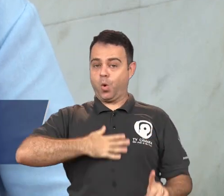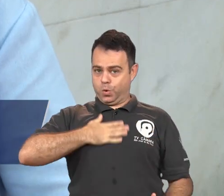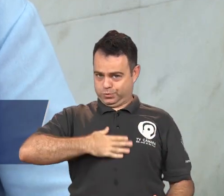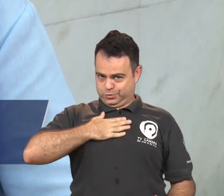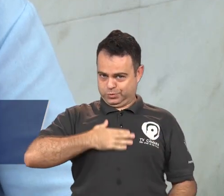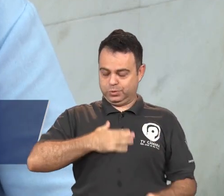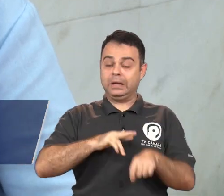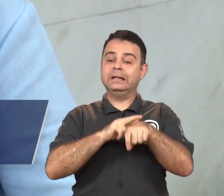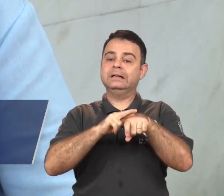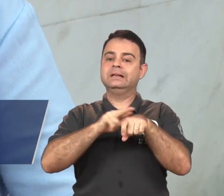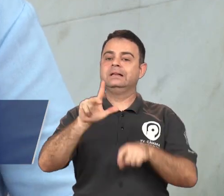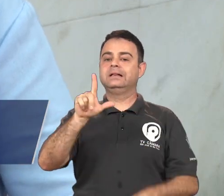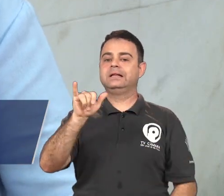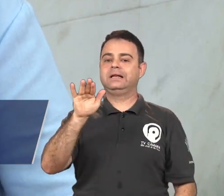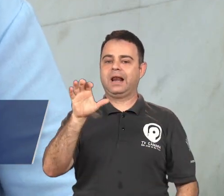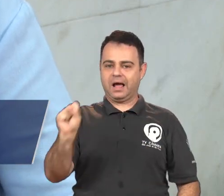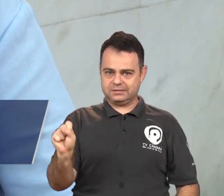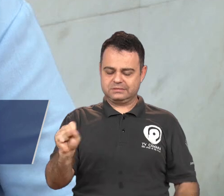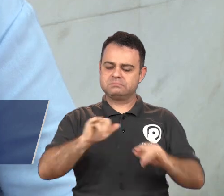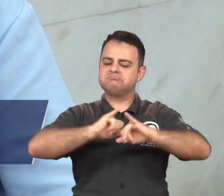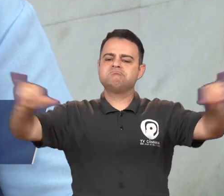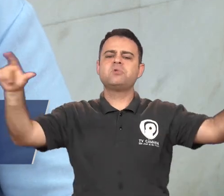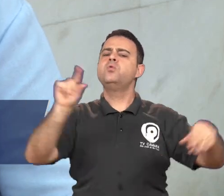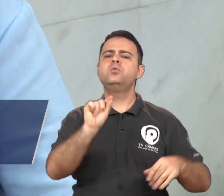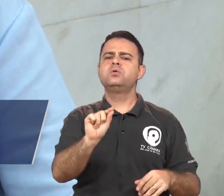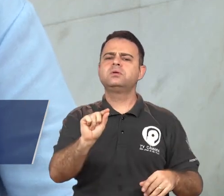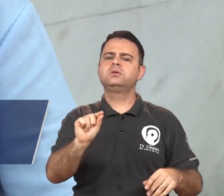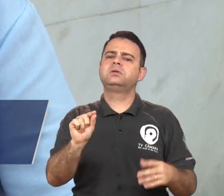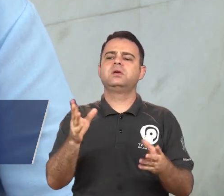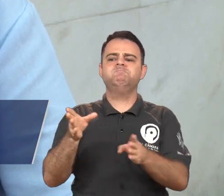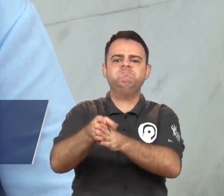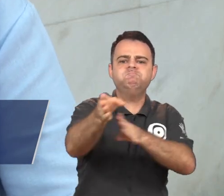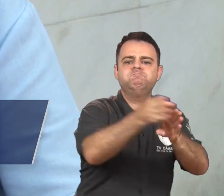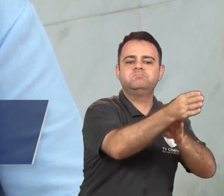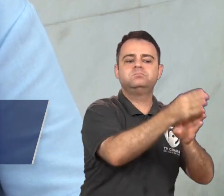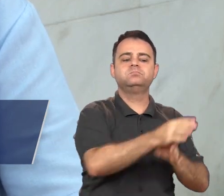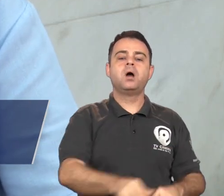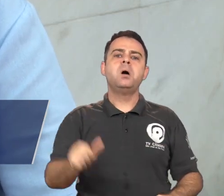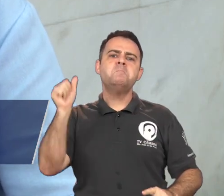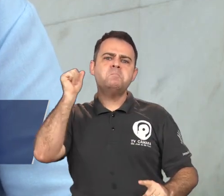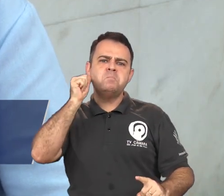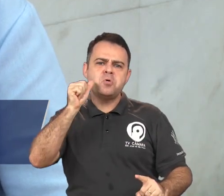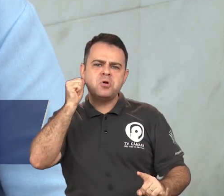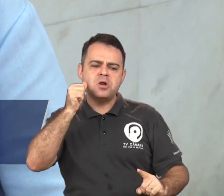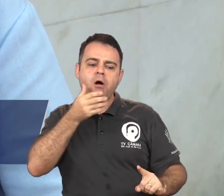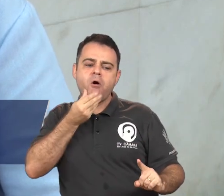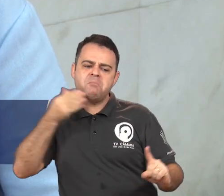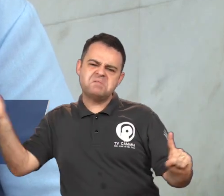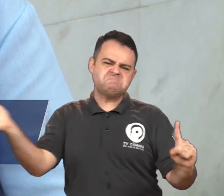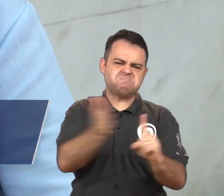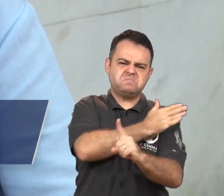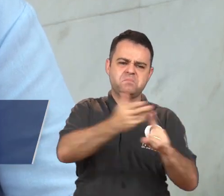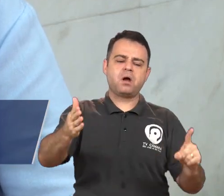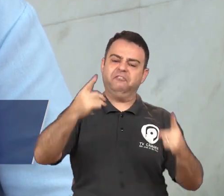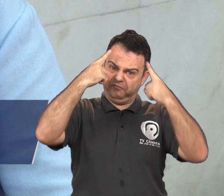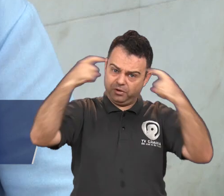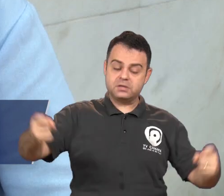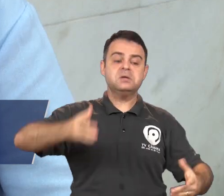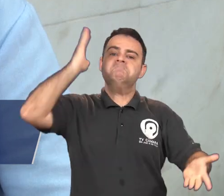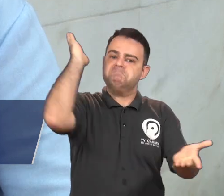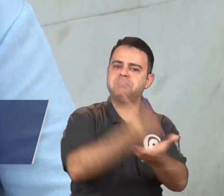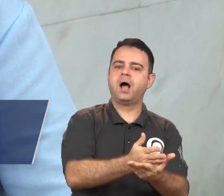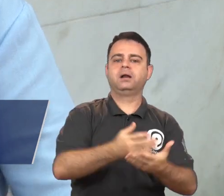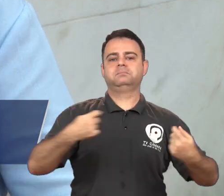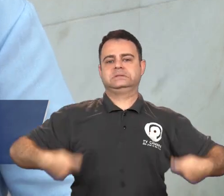fazer um trabalho de conscientização e prevenção da violência à mulher. Então, quando nós criamos essa lei,